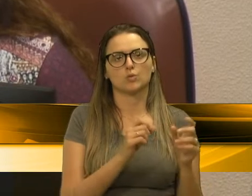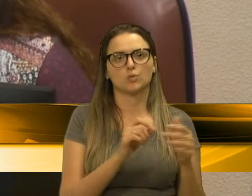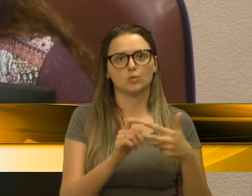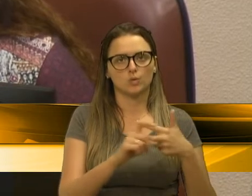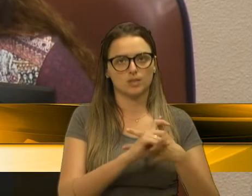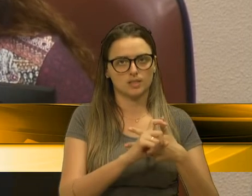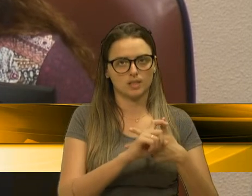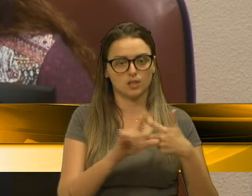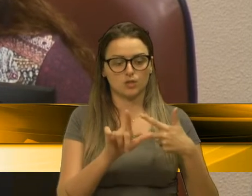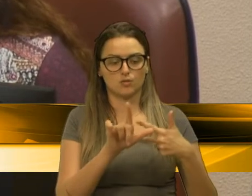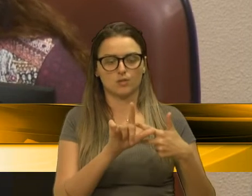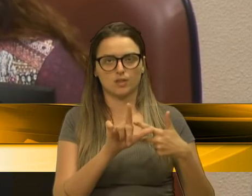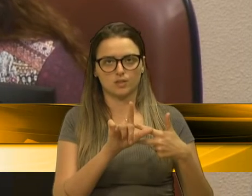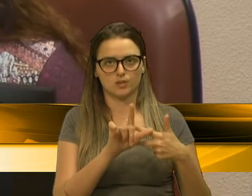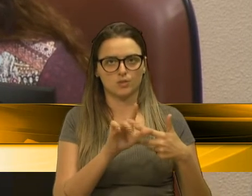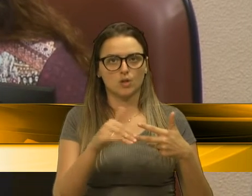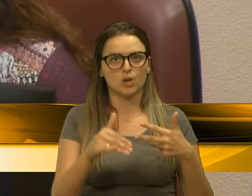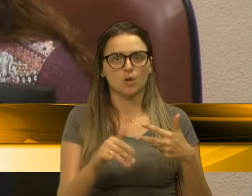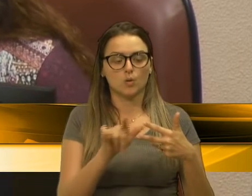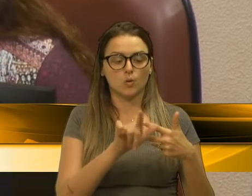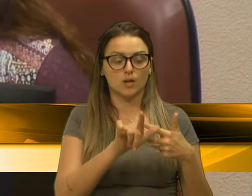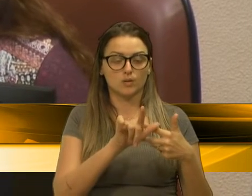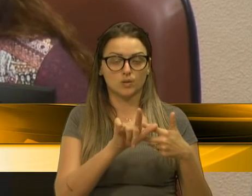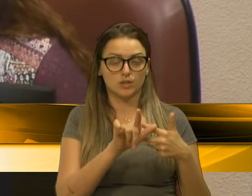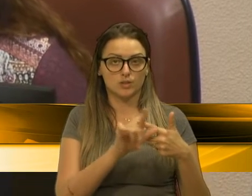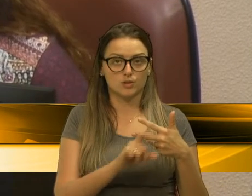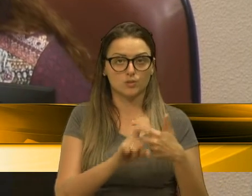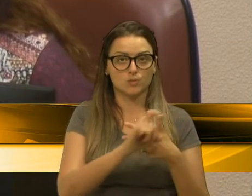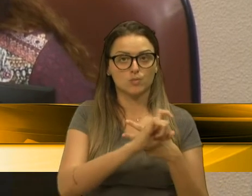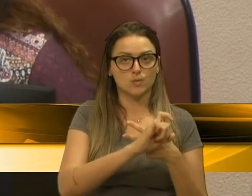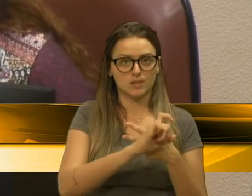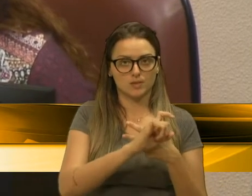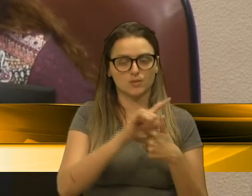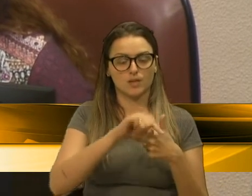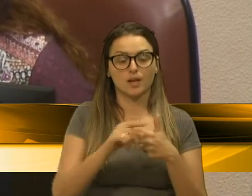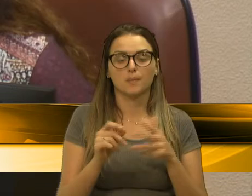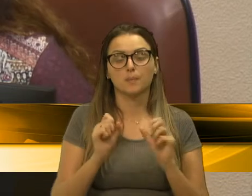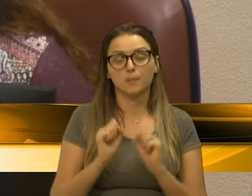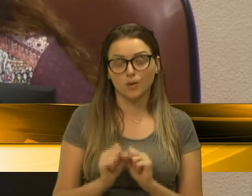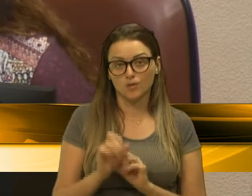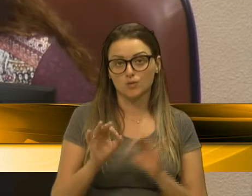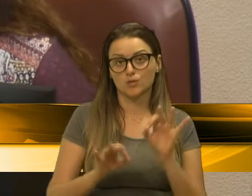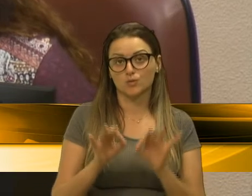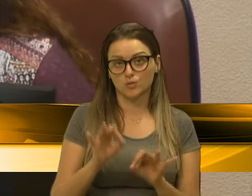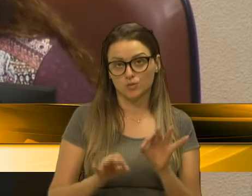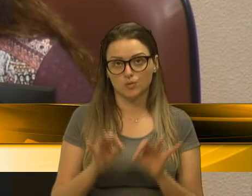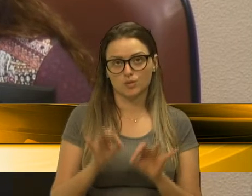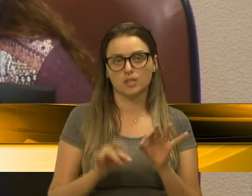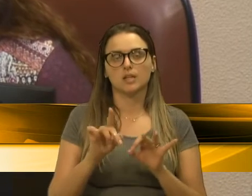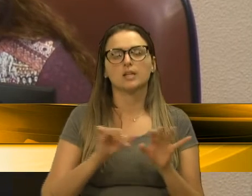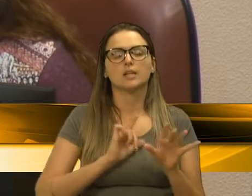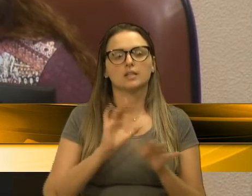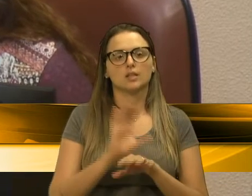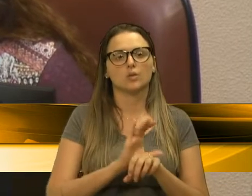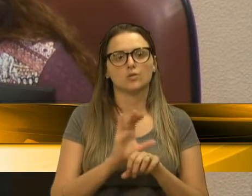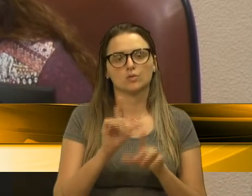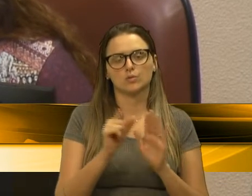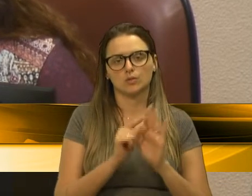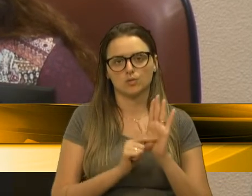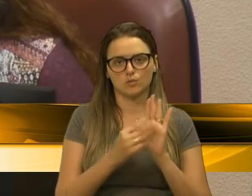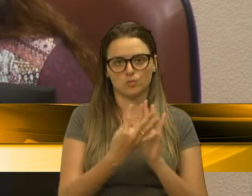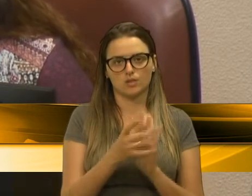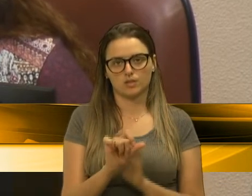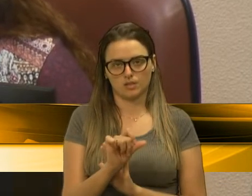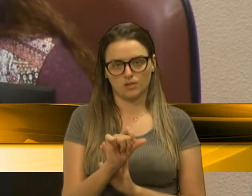pelo Legislativo, quando exorbitem do poder regulamentar, é possibilidade jurídica, que tem sua origem constitucional no artigo